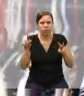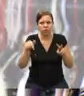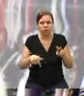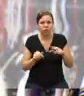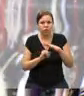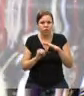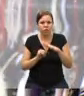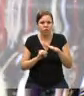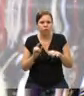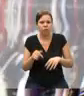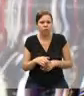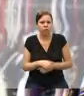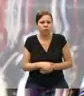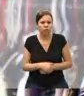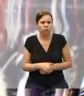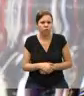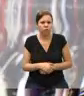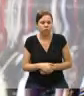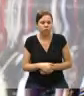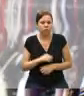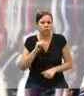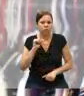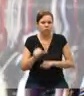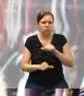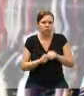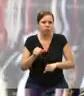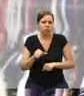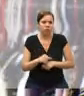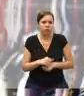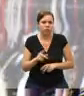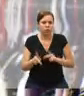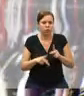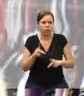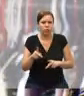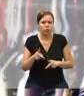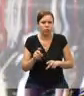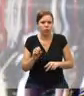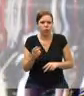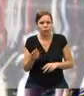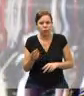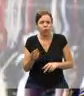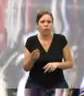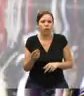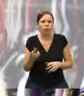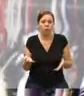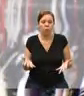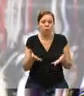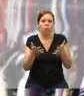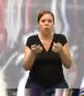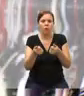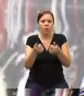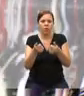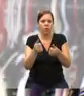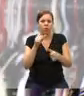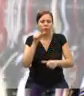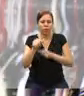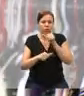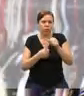Fraternidade é transformar, né, as pessoas, ou pelo menos propiciar a